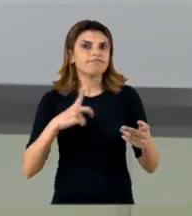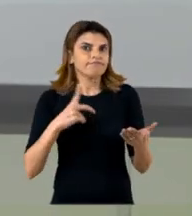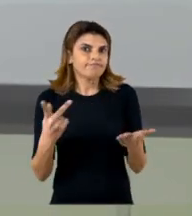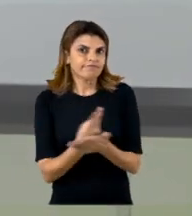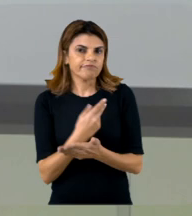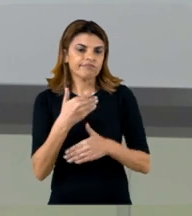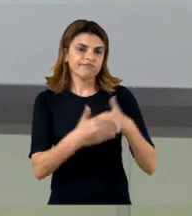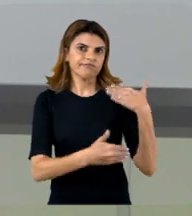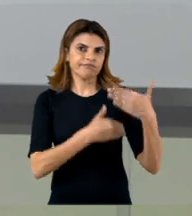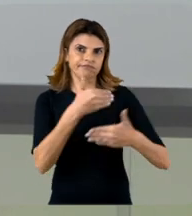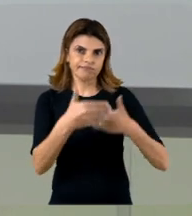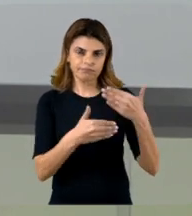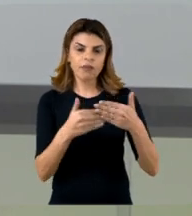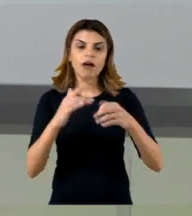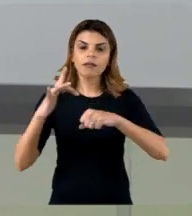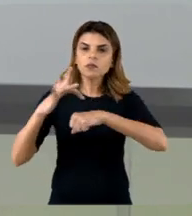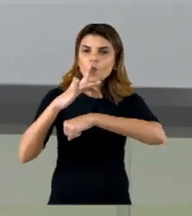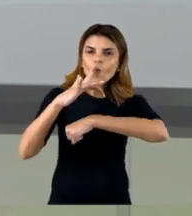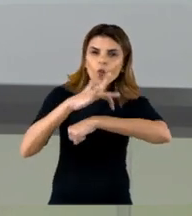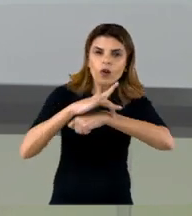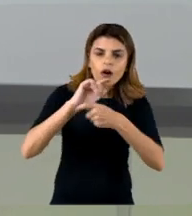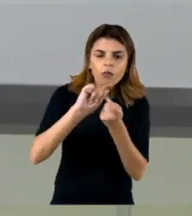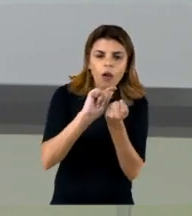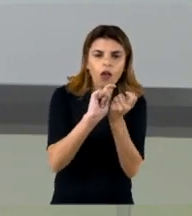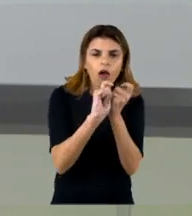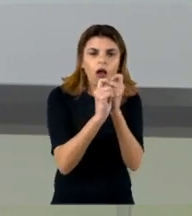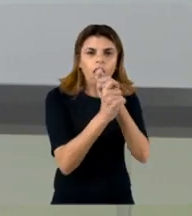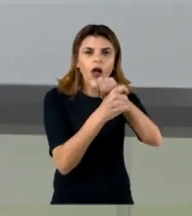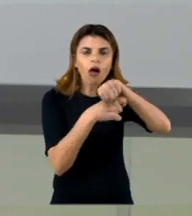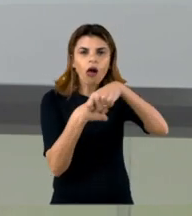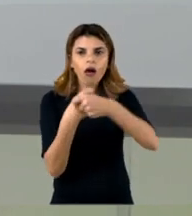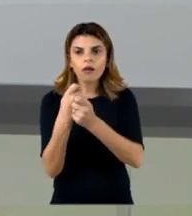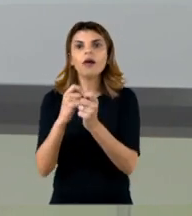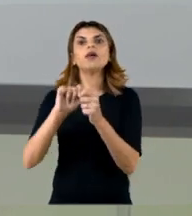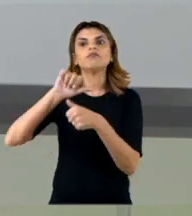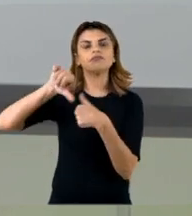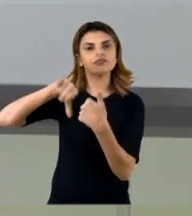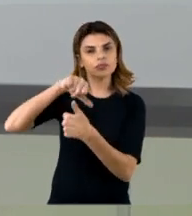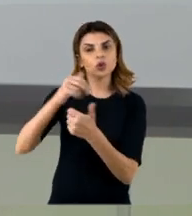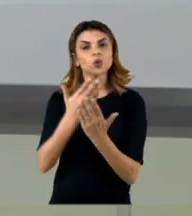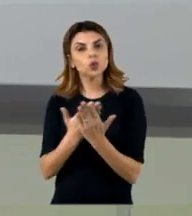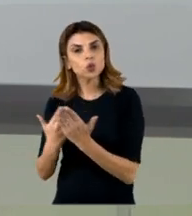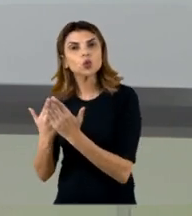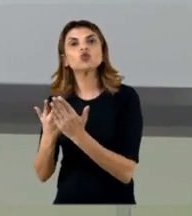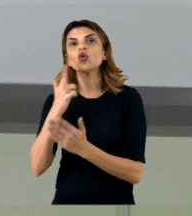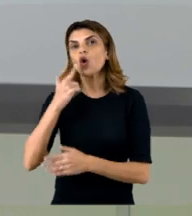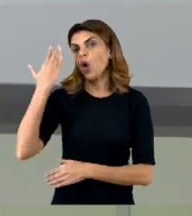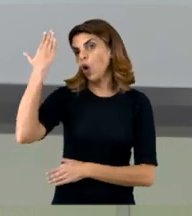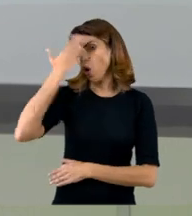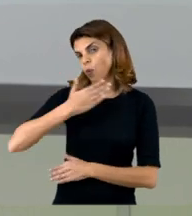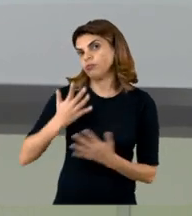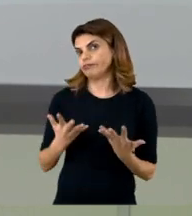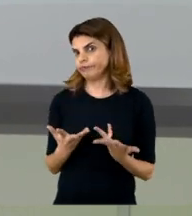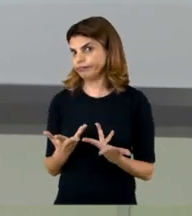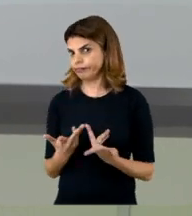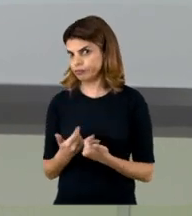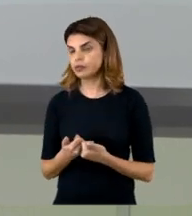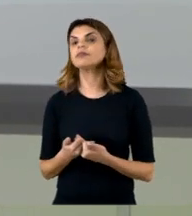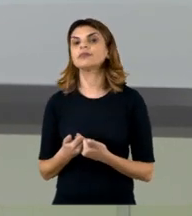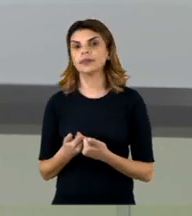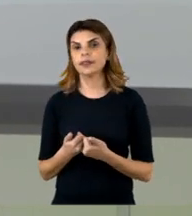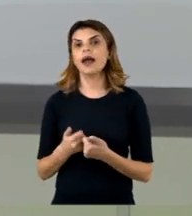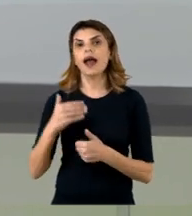nos mecanismos envolvidos no desenvolvimento e muda dos insetos e o resumo dos estudos comprovando sua